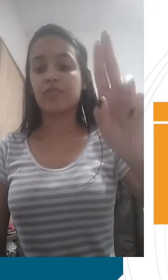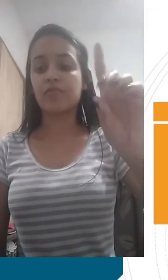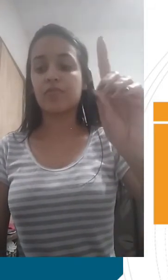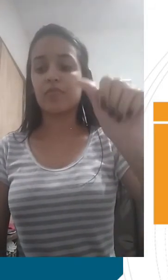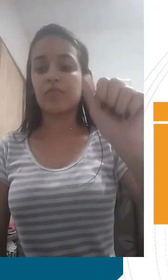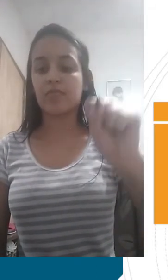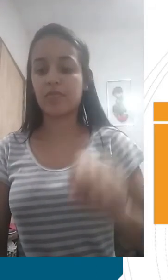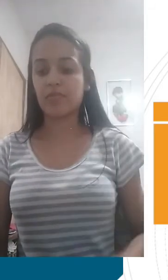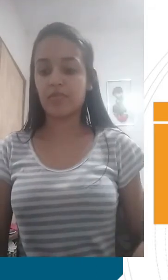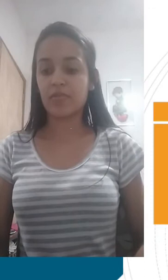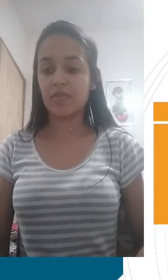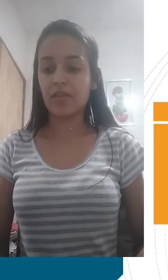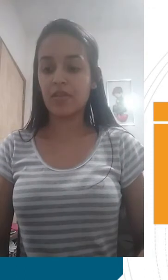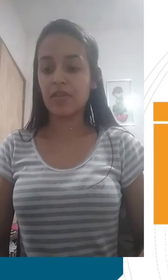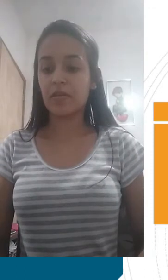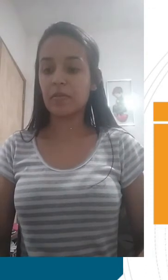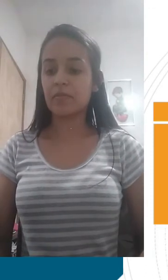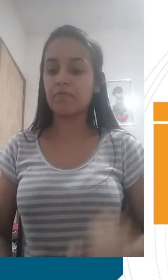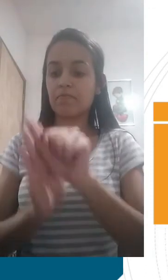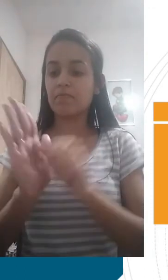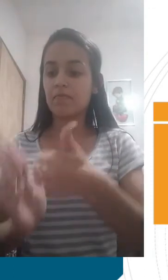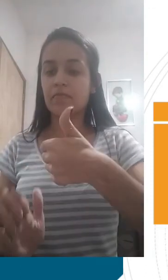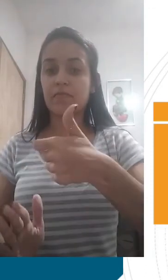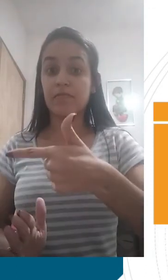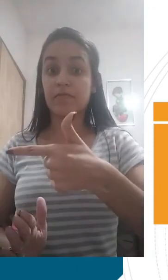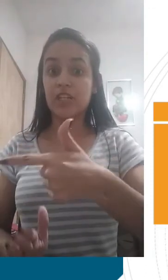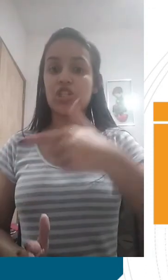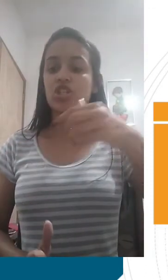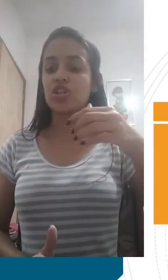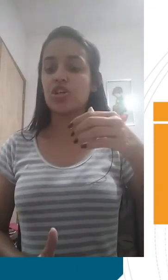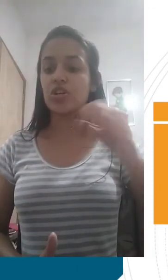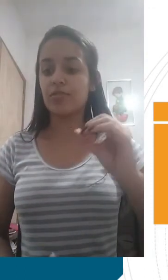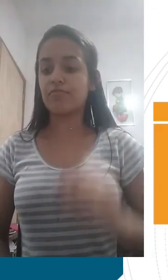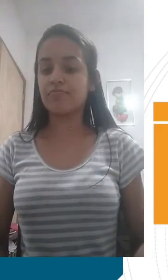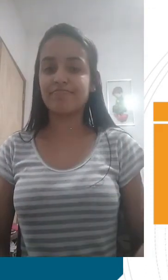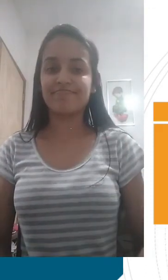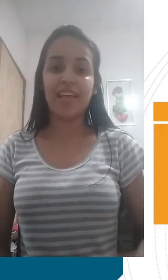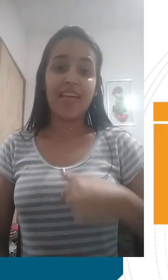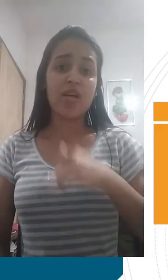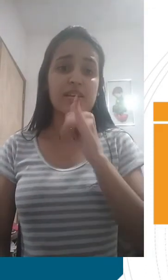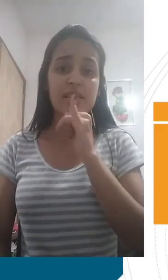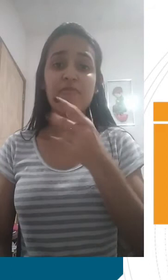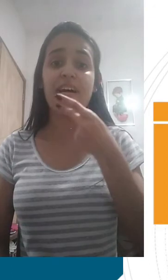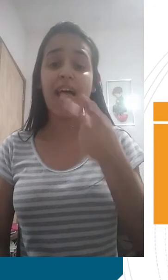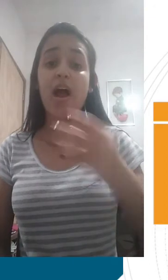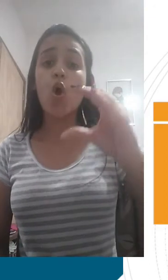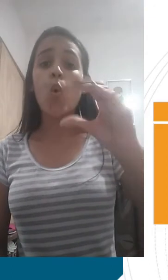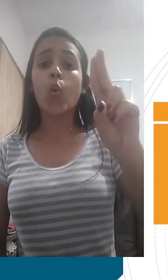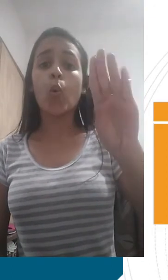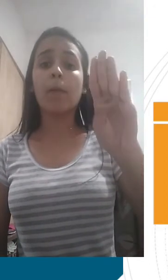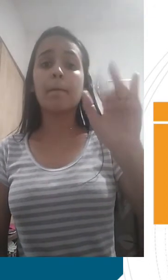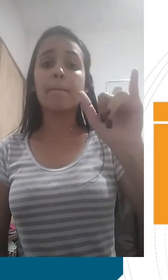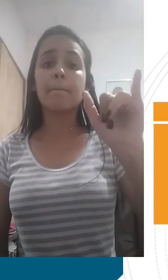e o surrealismo. Vou apenas, a título de exemplo, listar algumas características do cubismo, porque vocês